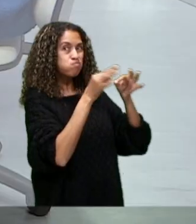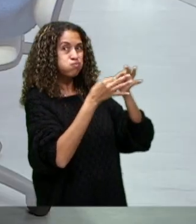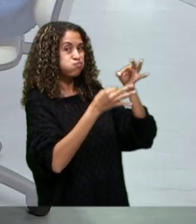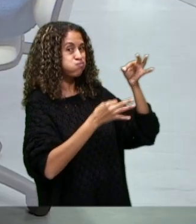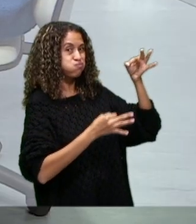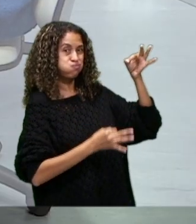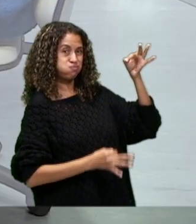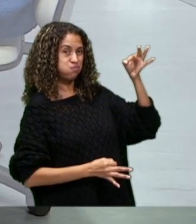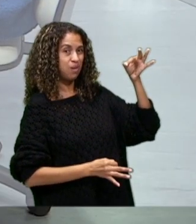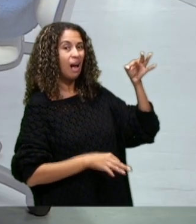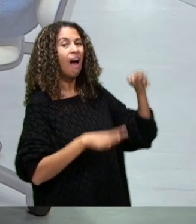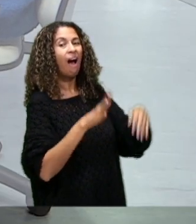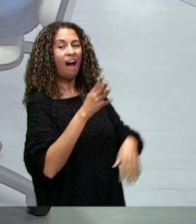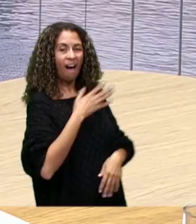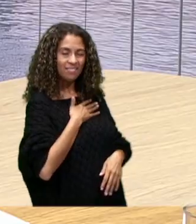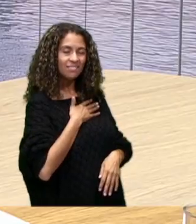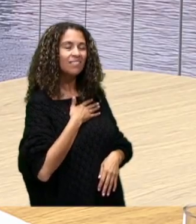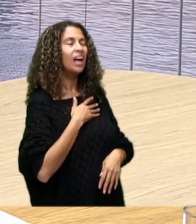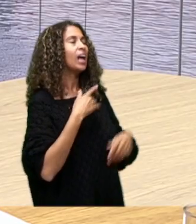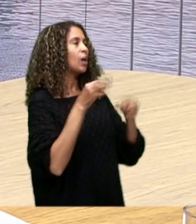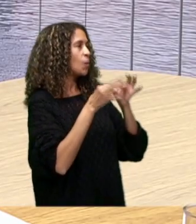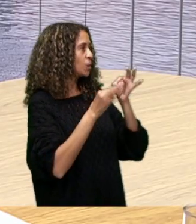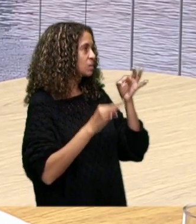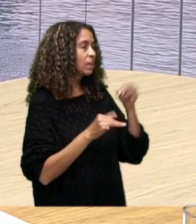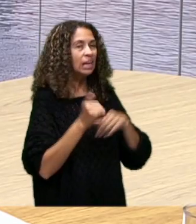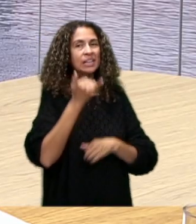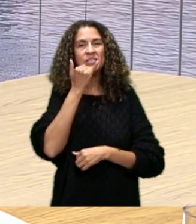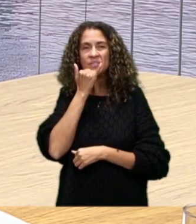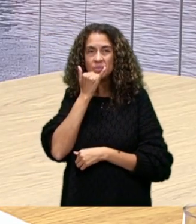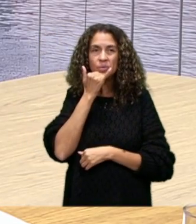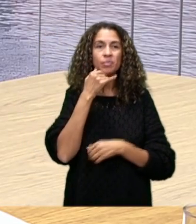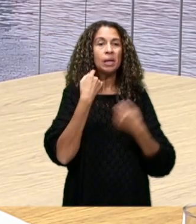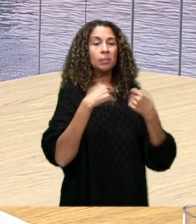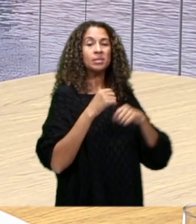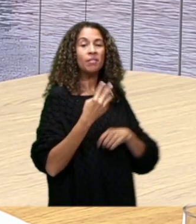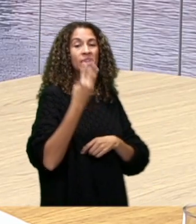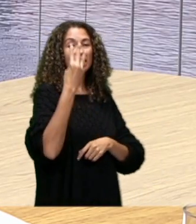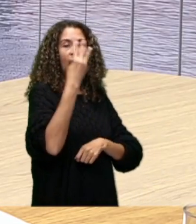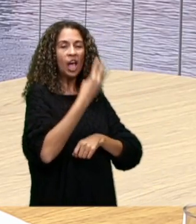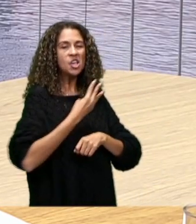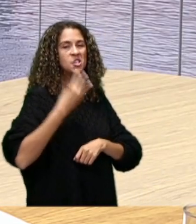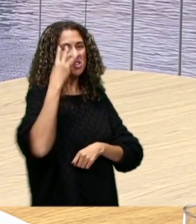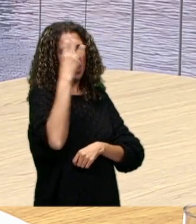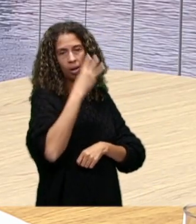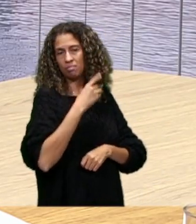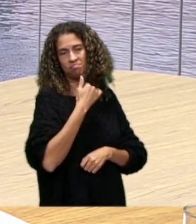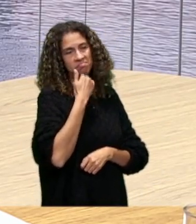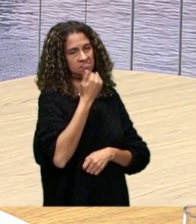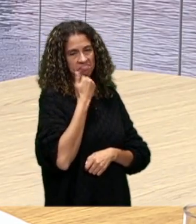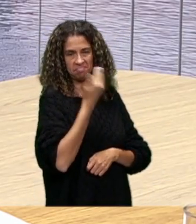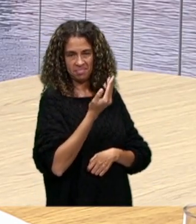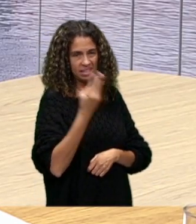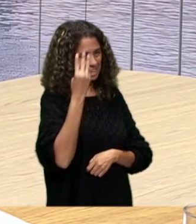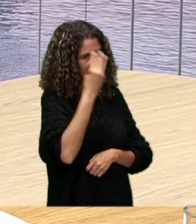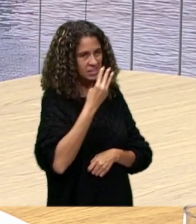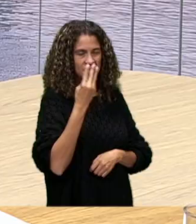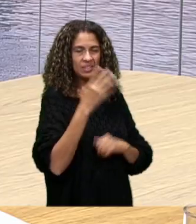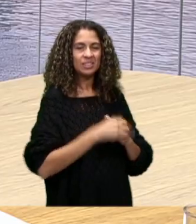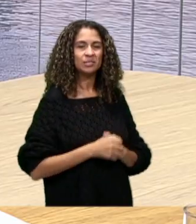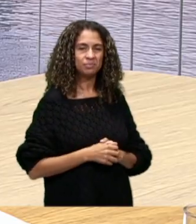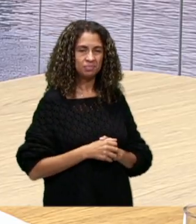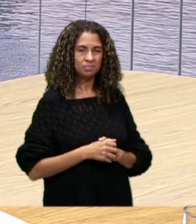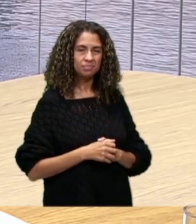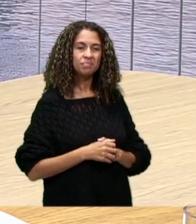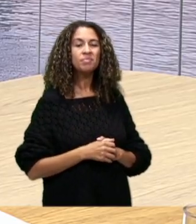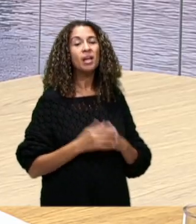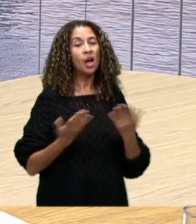Desculpa. É muito assunto, a gente precisaria de 3 horas aqui, nem tava, não dava. A gente